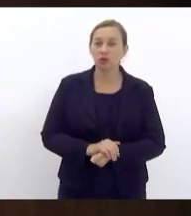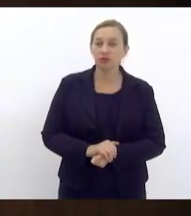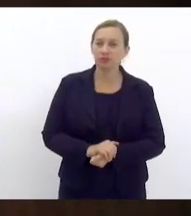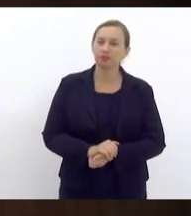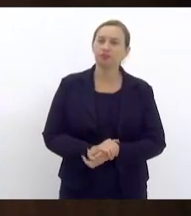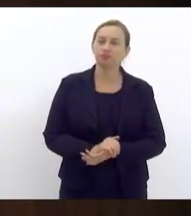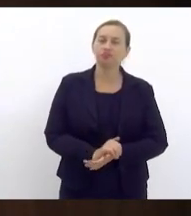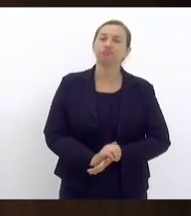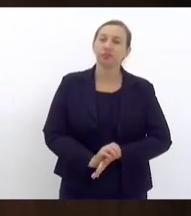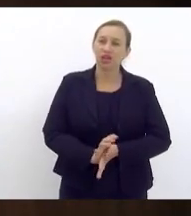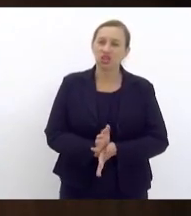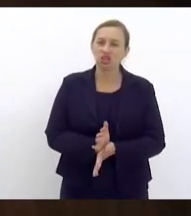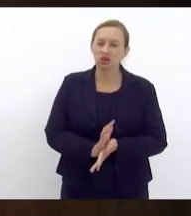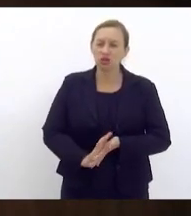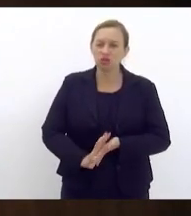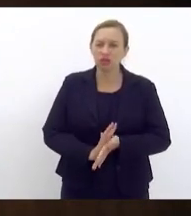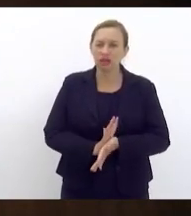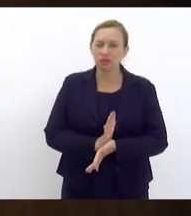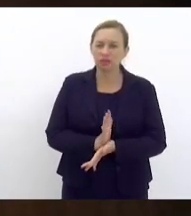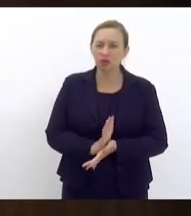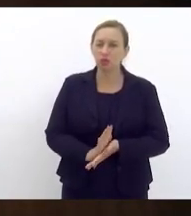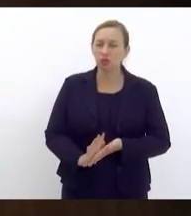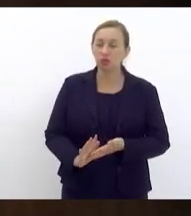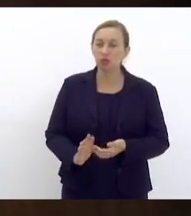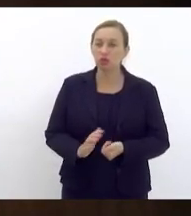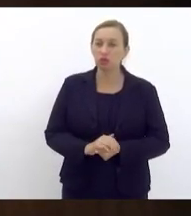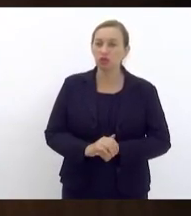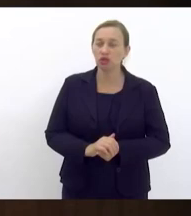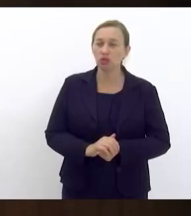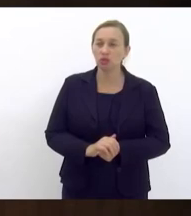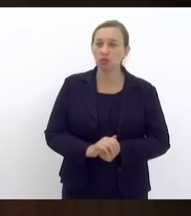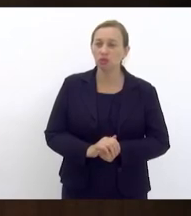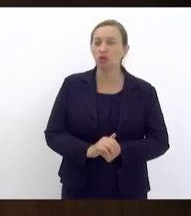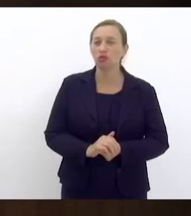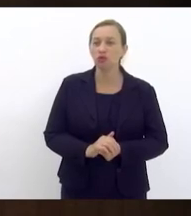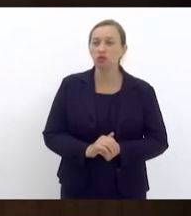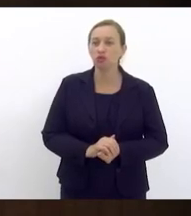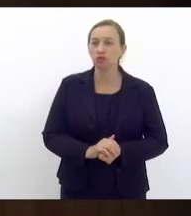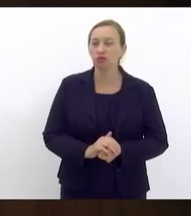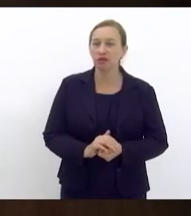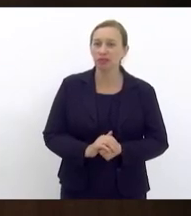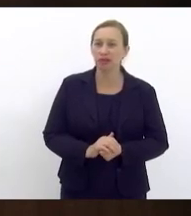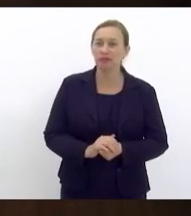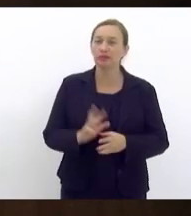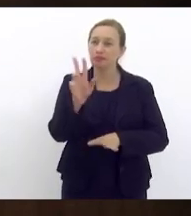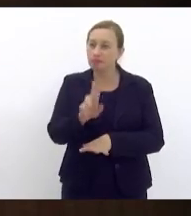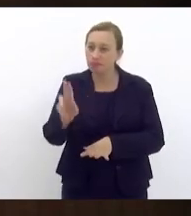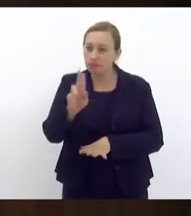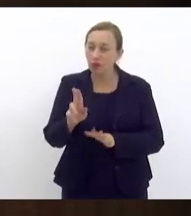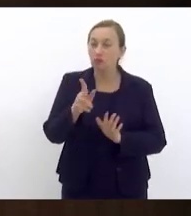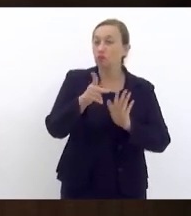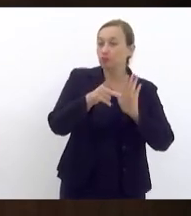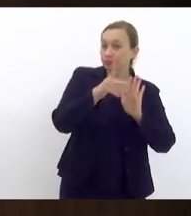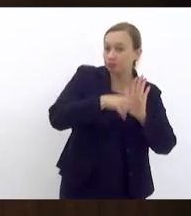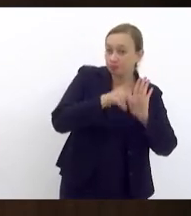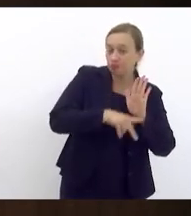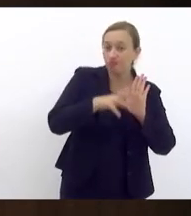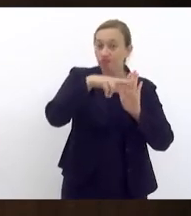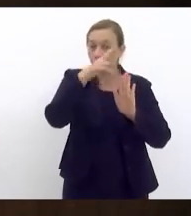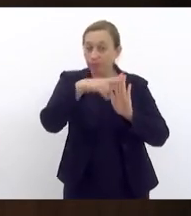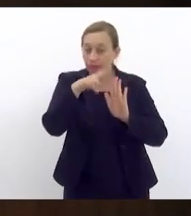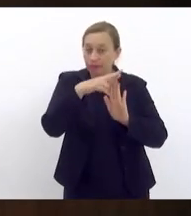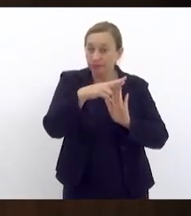se transformou no imbróglio e numa decisão consensual amistosa no âmbito da ccj nós utilizamos um projeto de resolução com